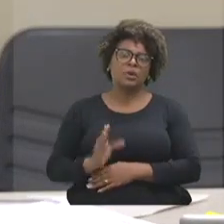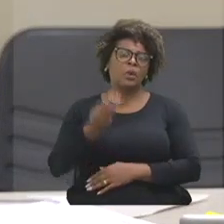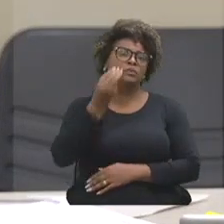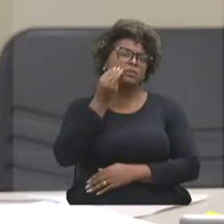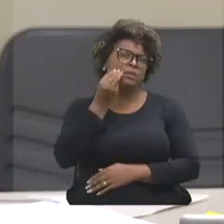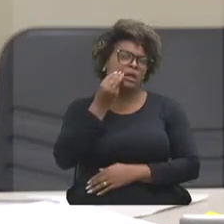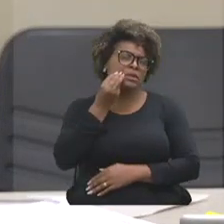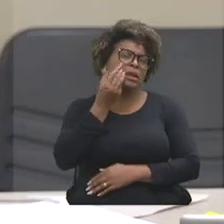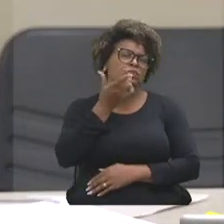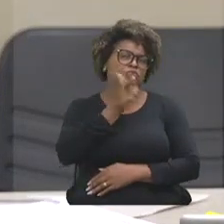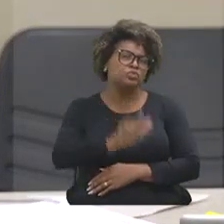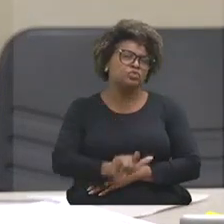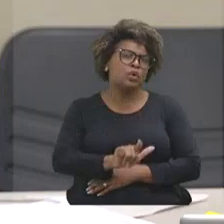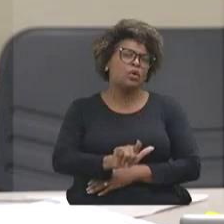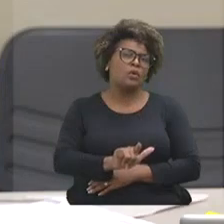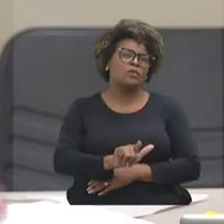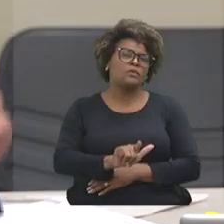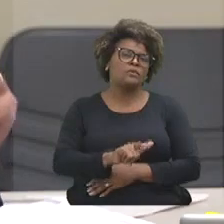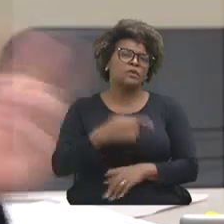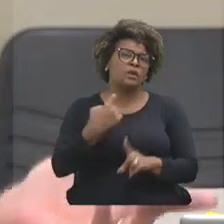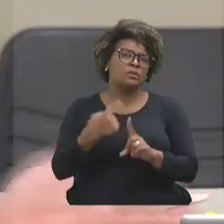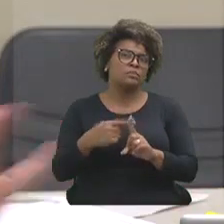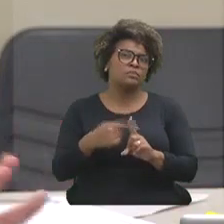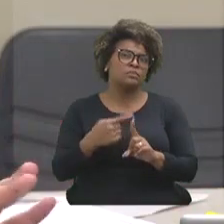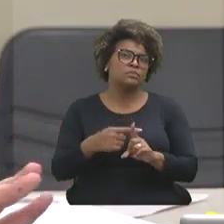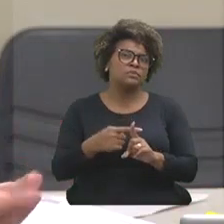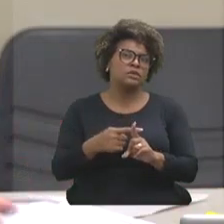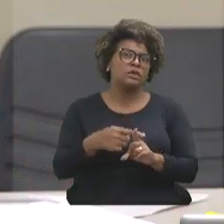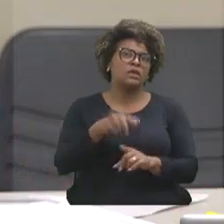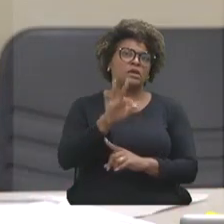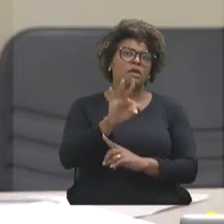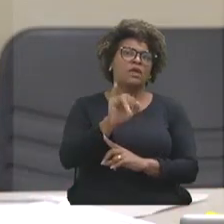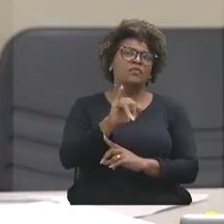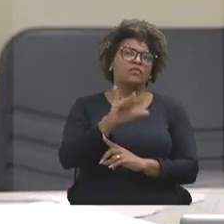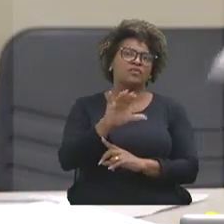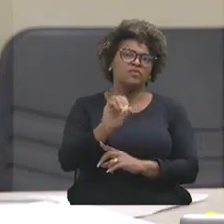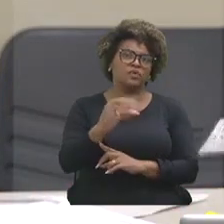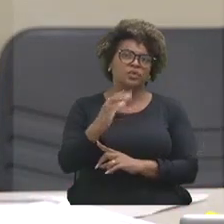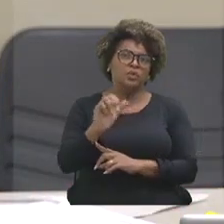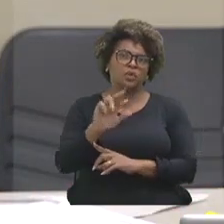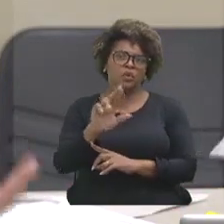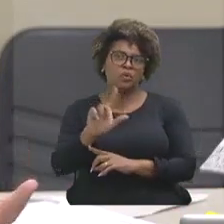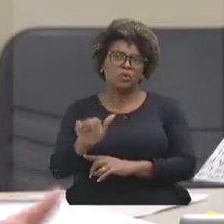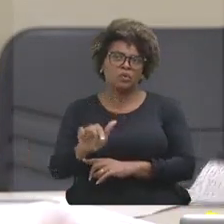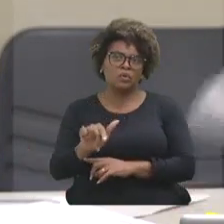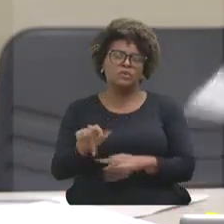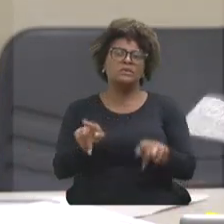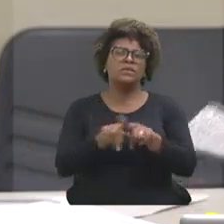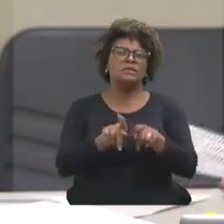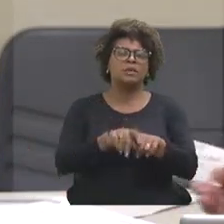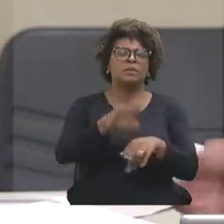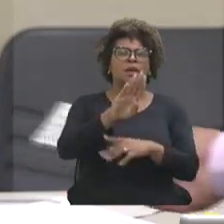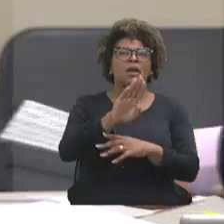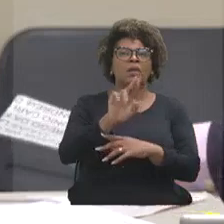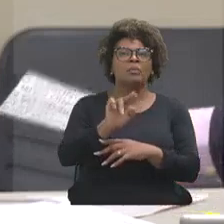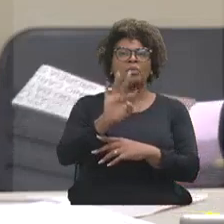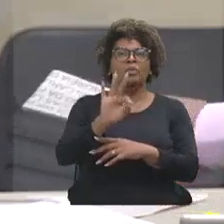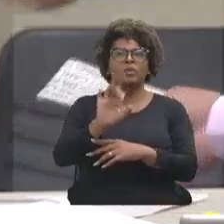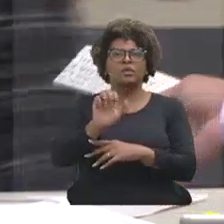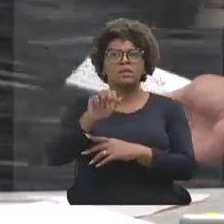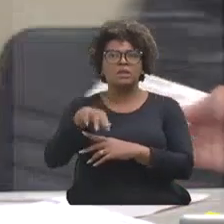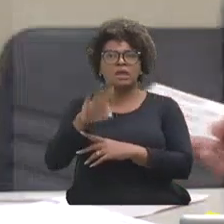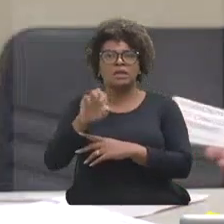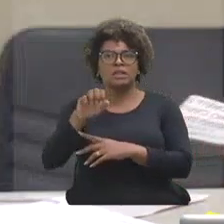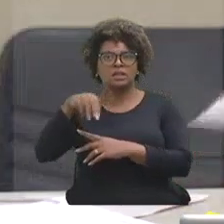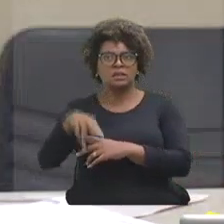resgatar é tentando resgatar porque a Fiocruz e o Butantã ocuparam um espaço que a fonésia deixou de ocupar por